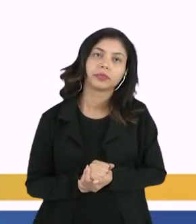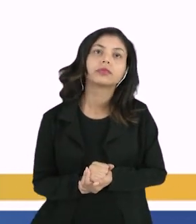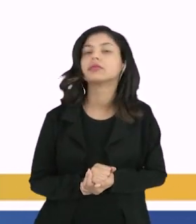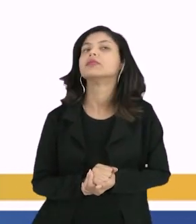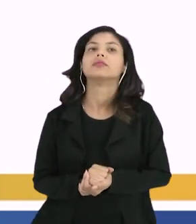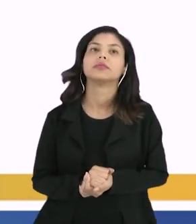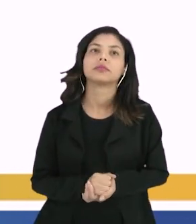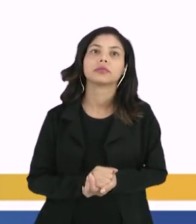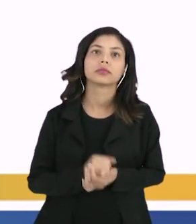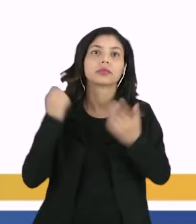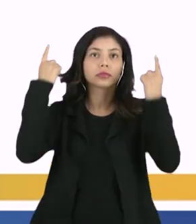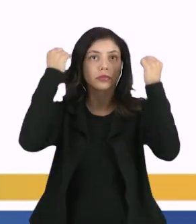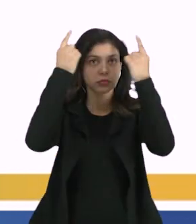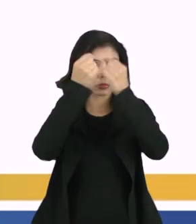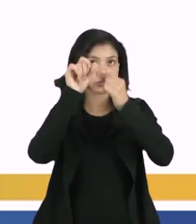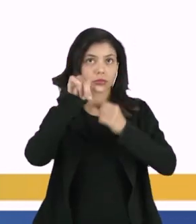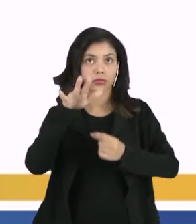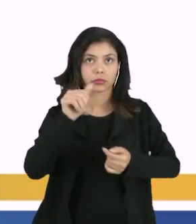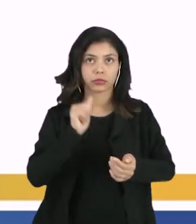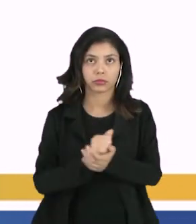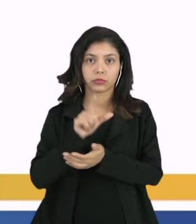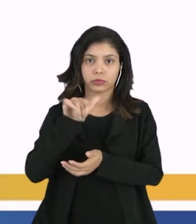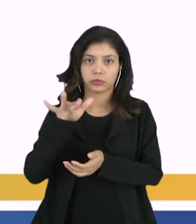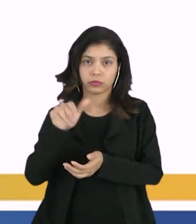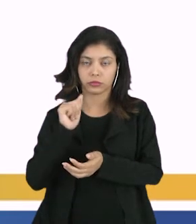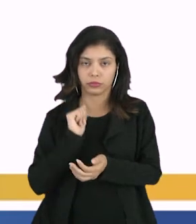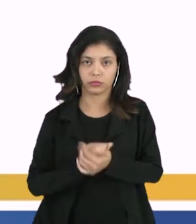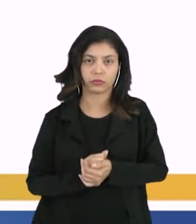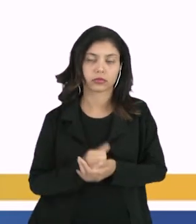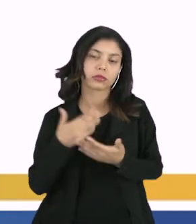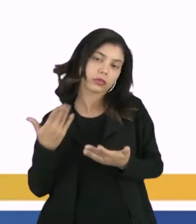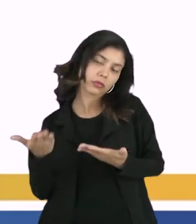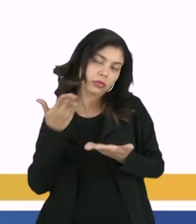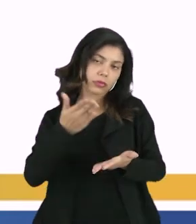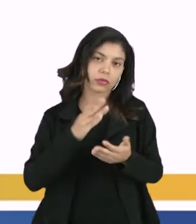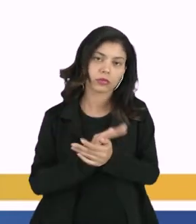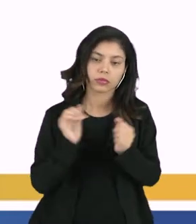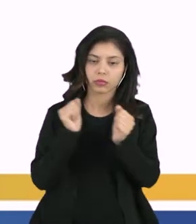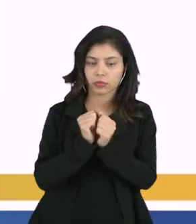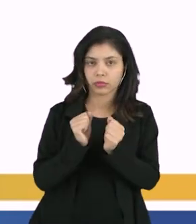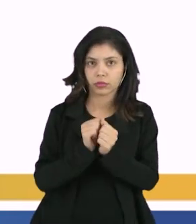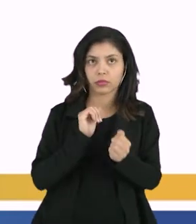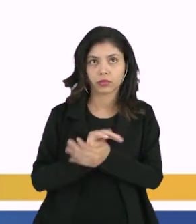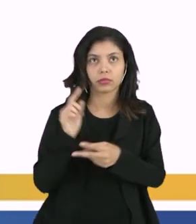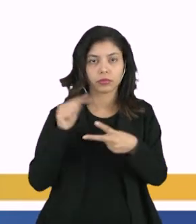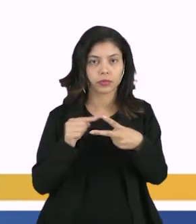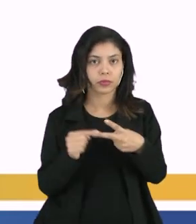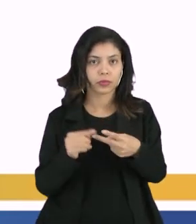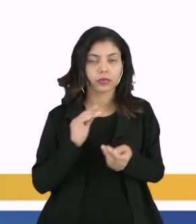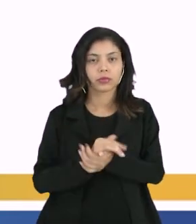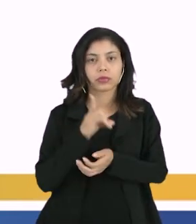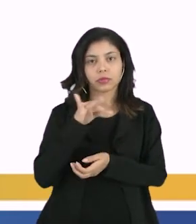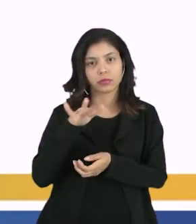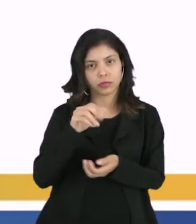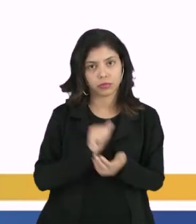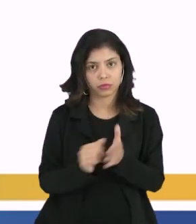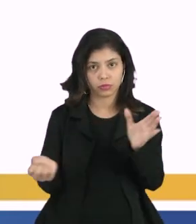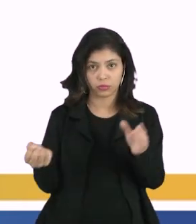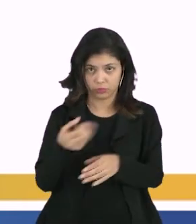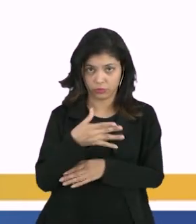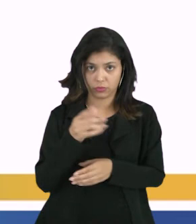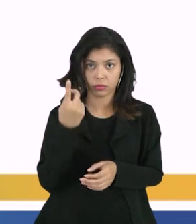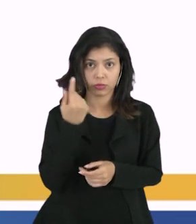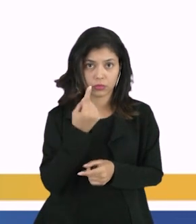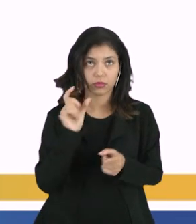sociologia, do latim sócio e do grego logia. Então, aí seria uma junção de dois idiomas diferentes para formar uma